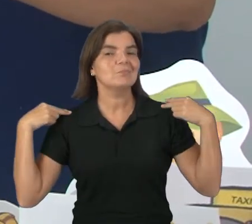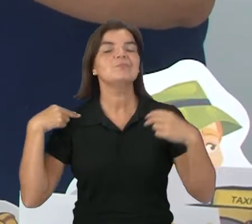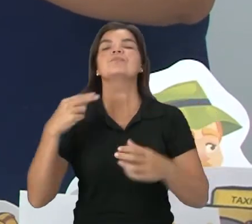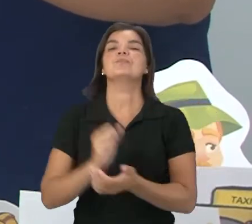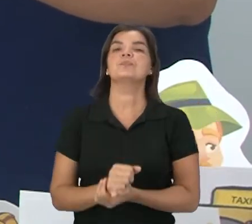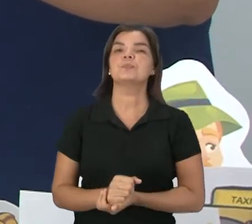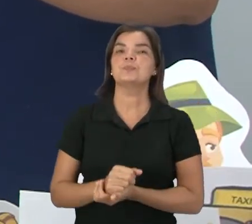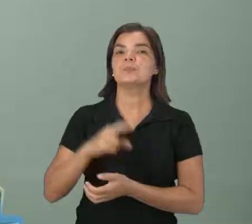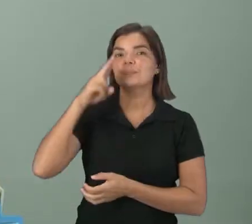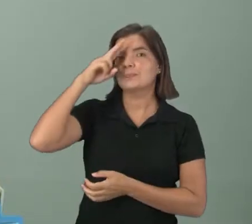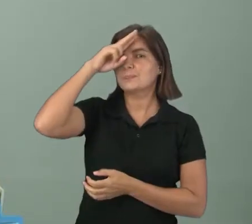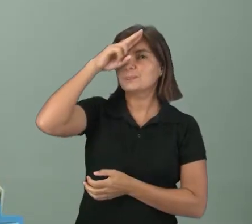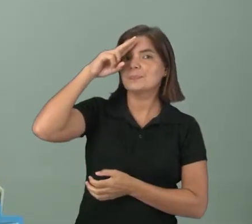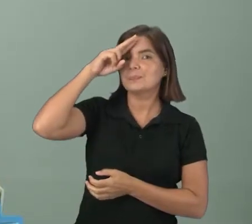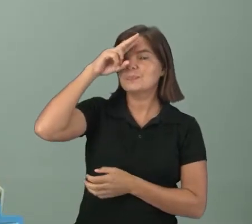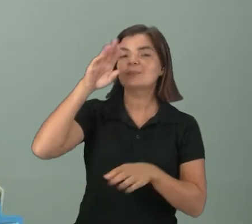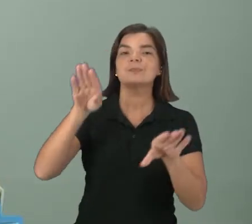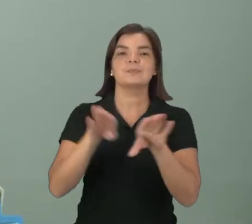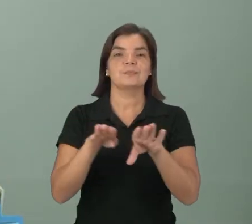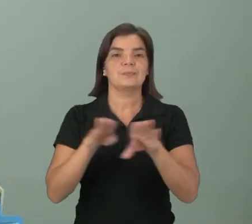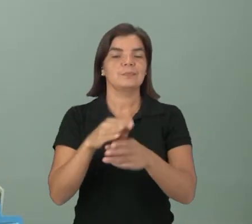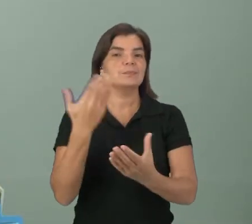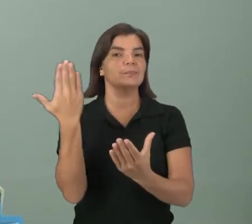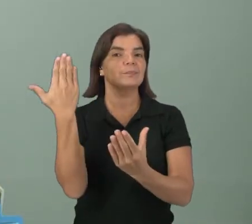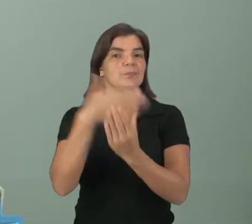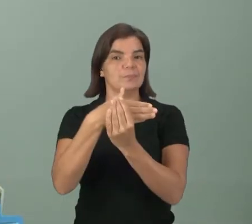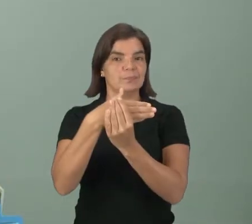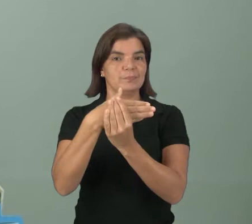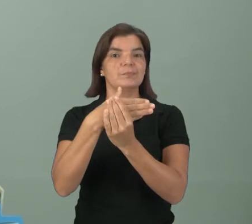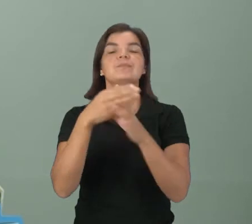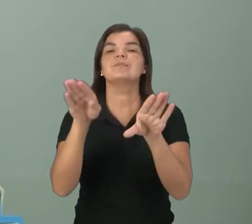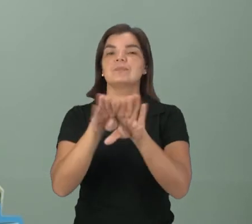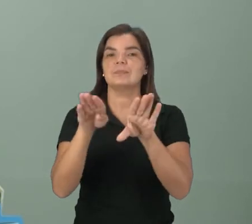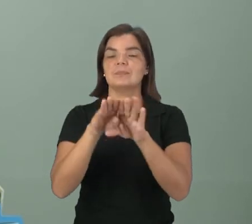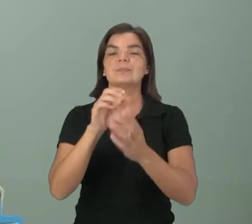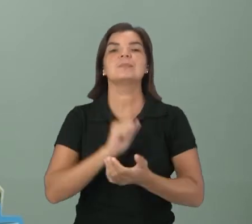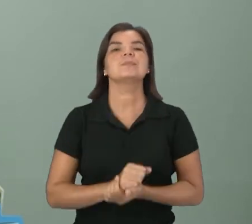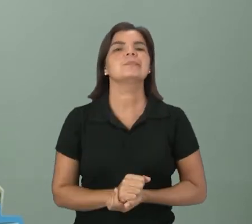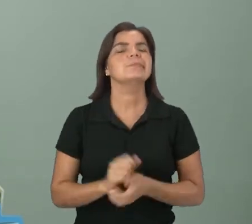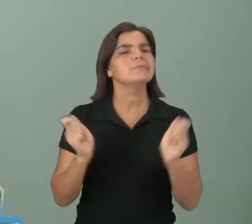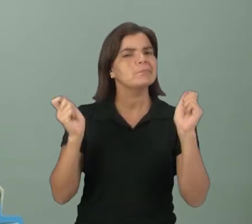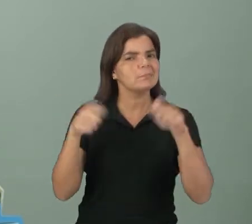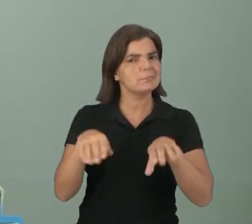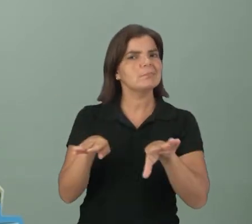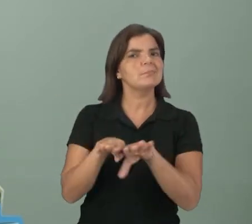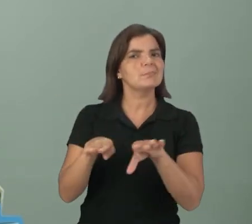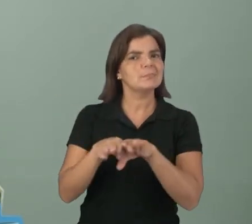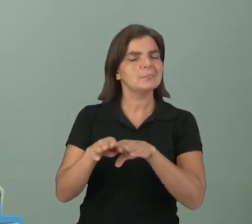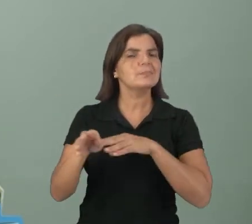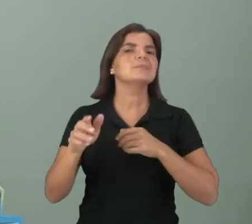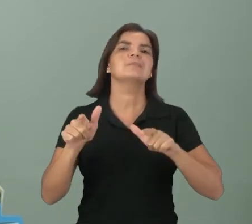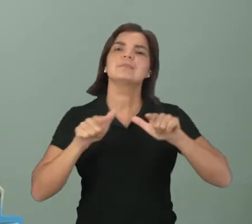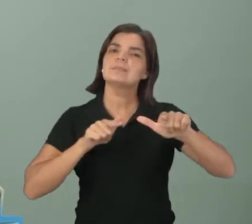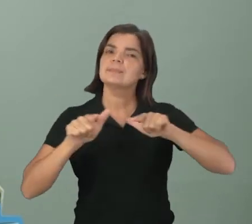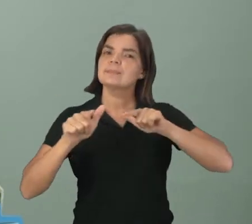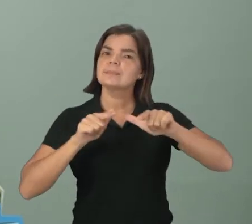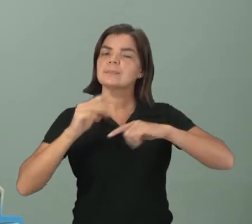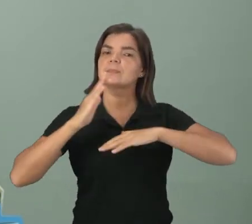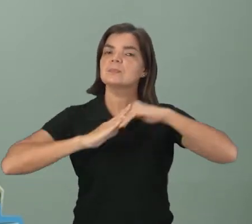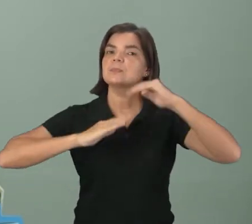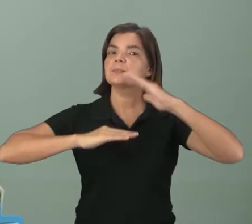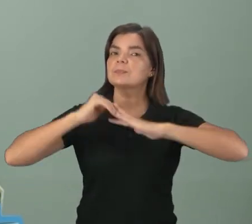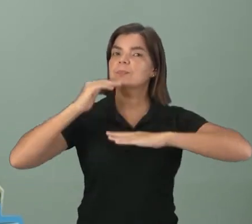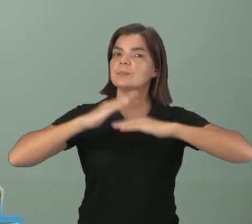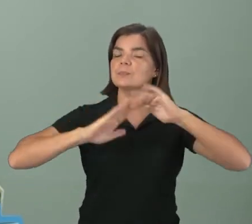Uber motorista é de um Tax enfim ele pode exercer a